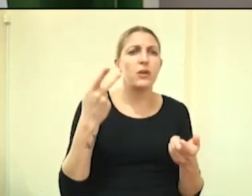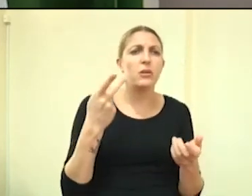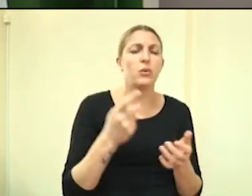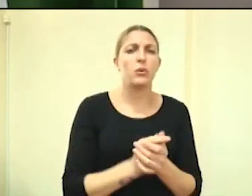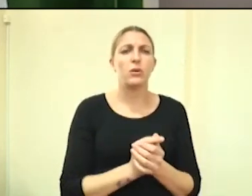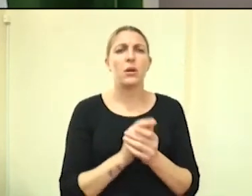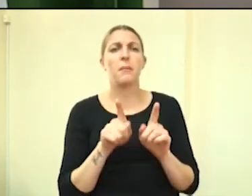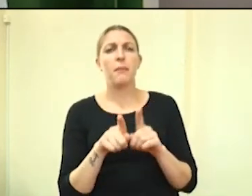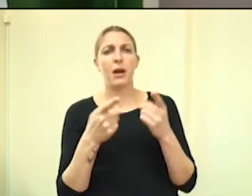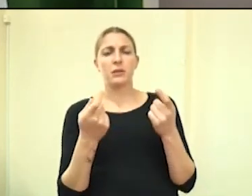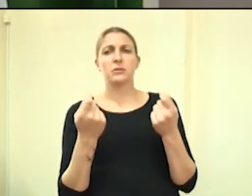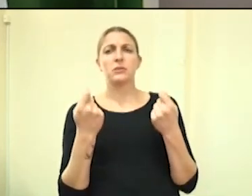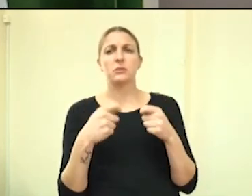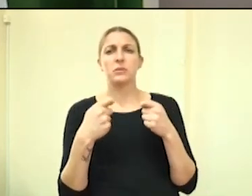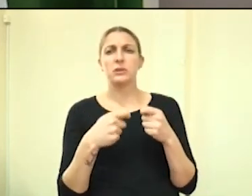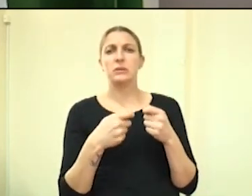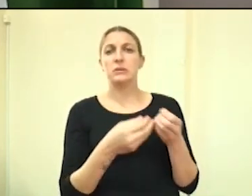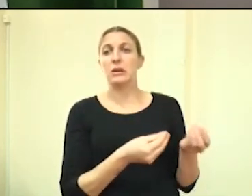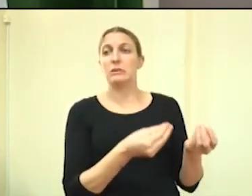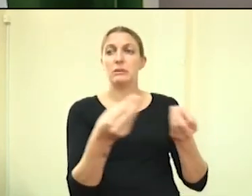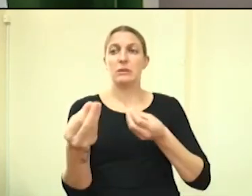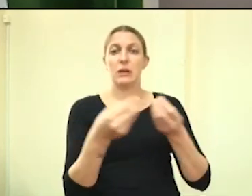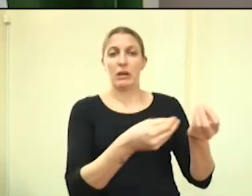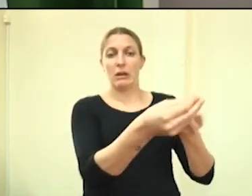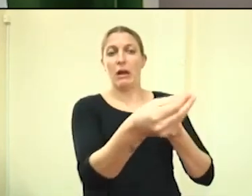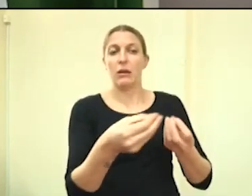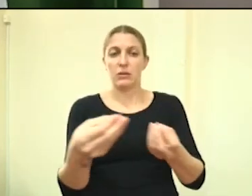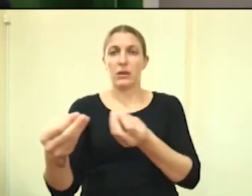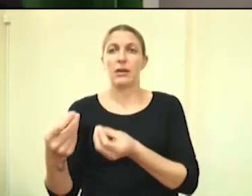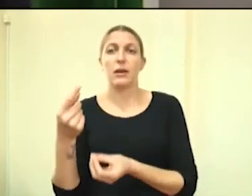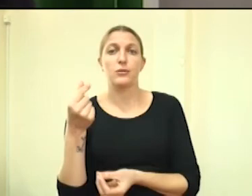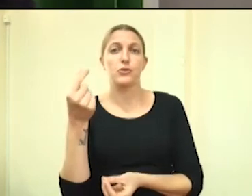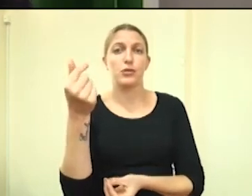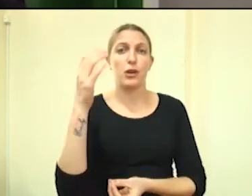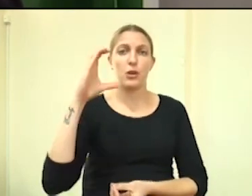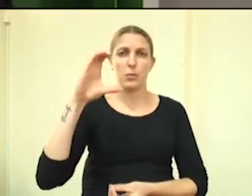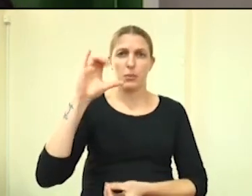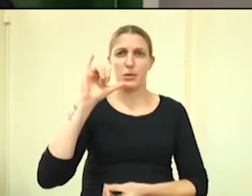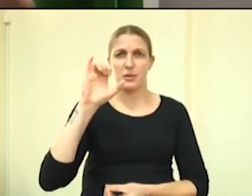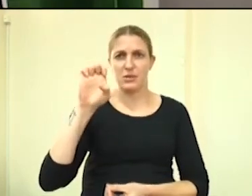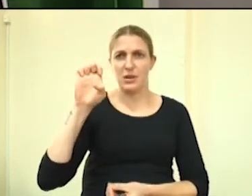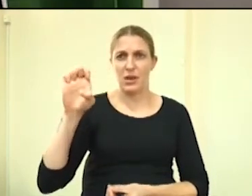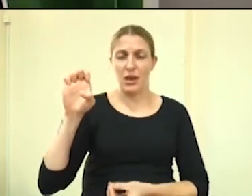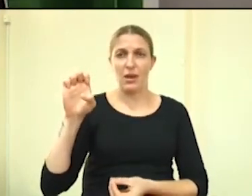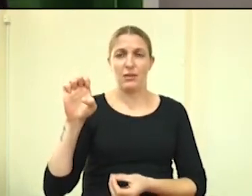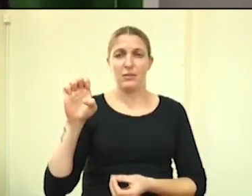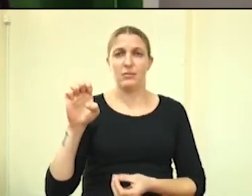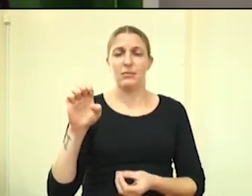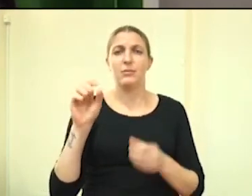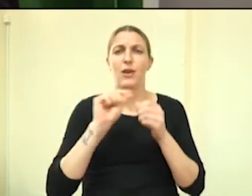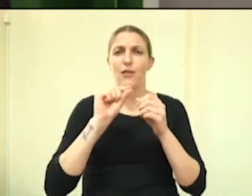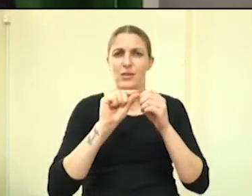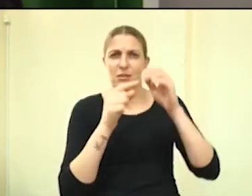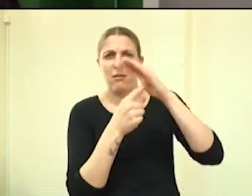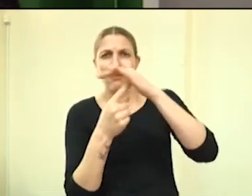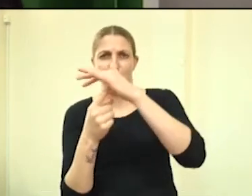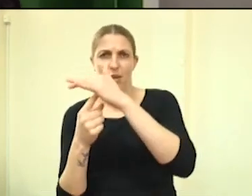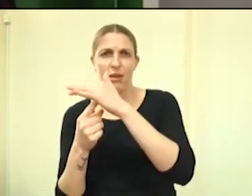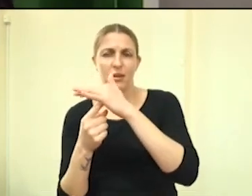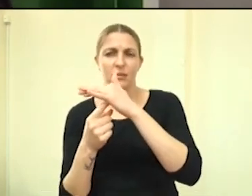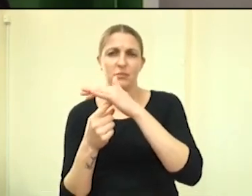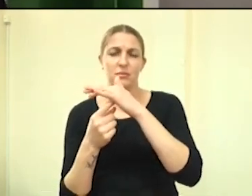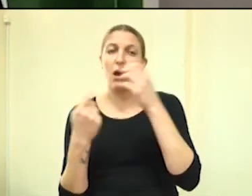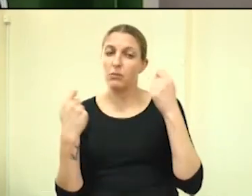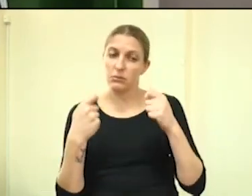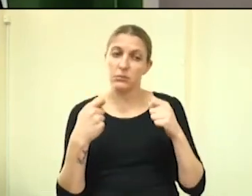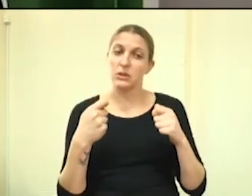para entregar 1,5 milhão, 2 milhões para a CIE, para a festa, para a FRINAP, daí que passaria pela